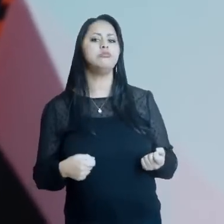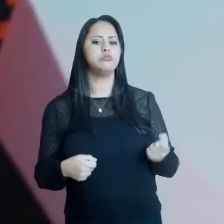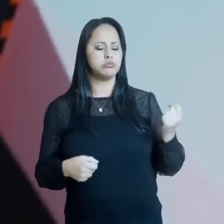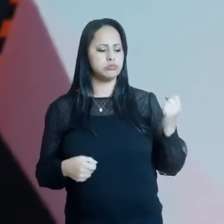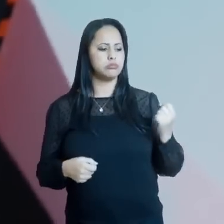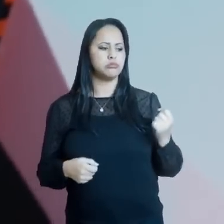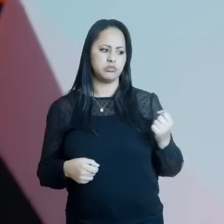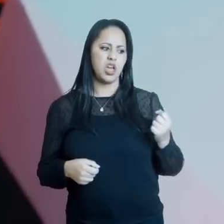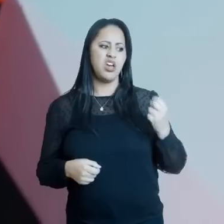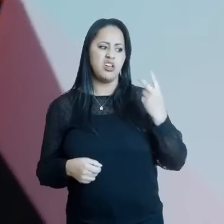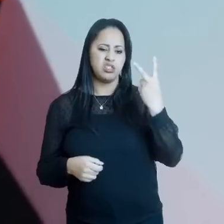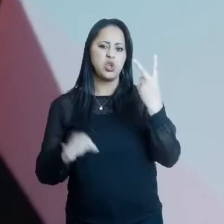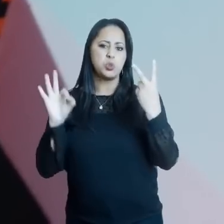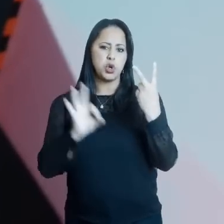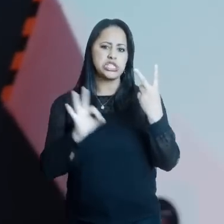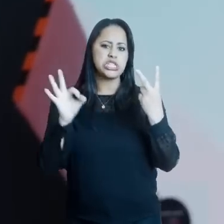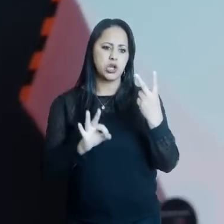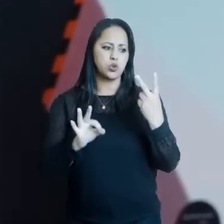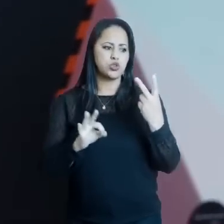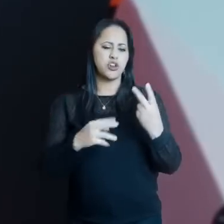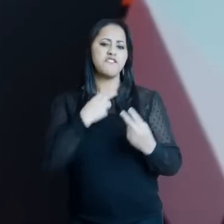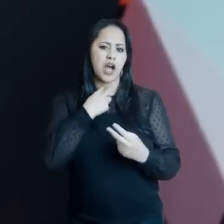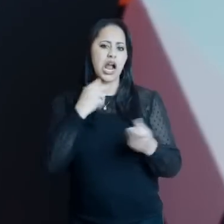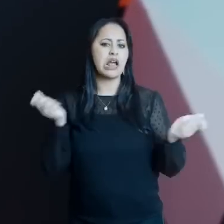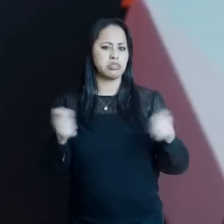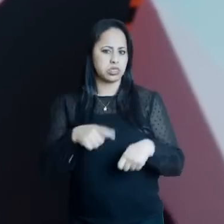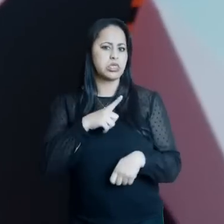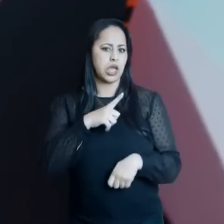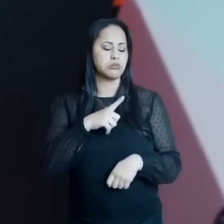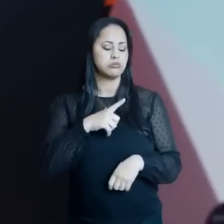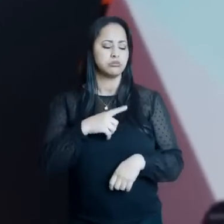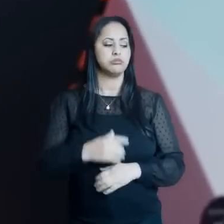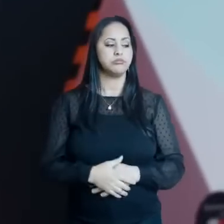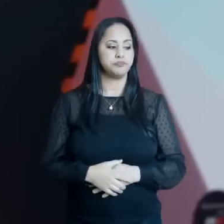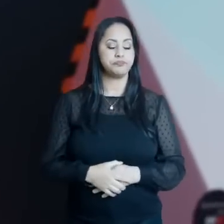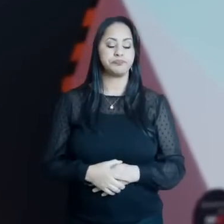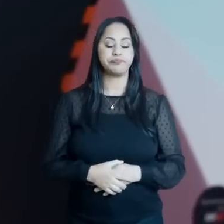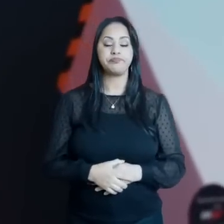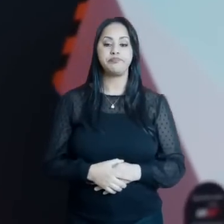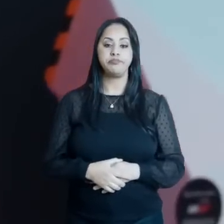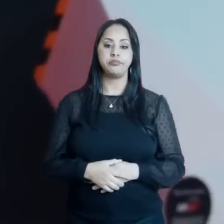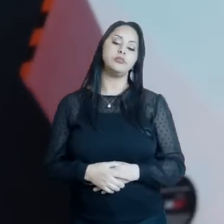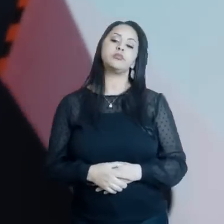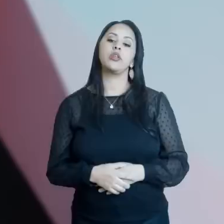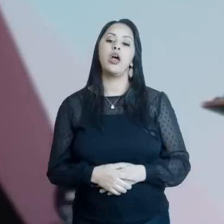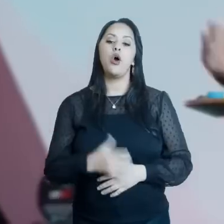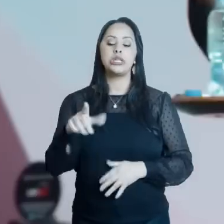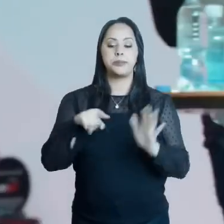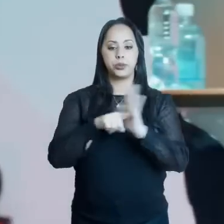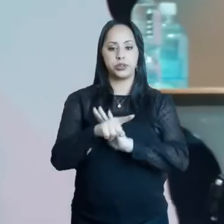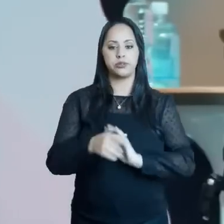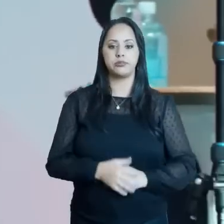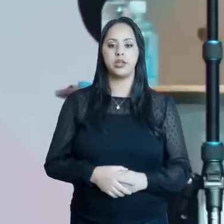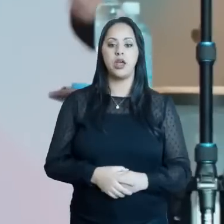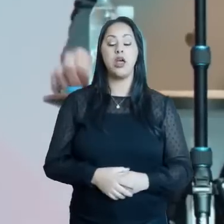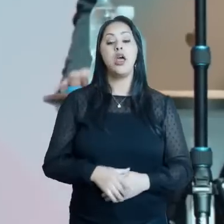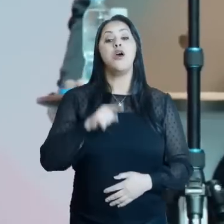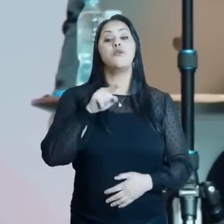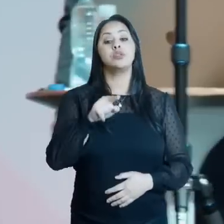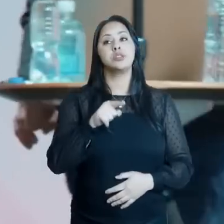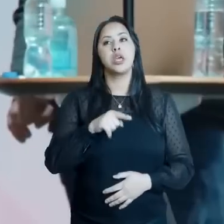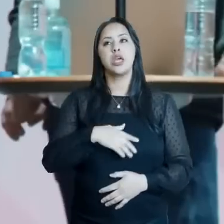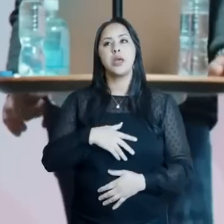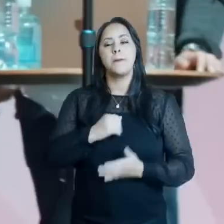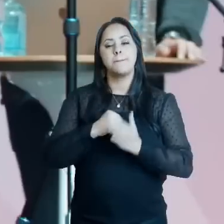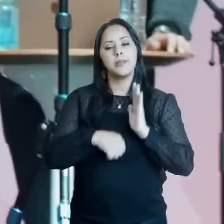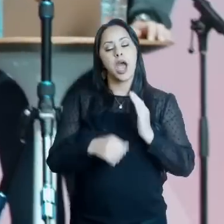vagas. Tem 2% das vagas. Pouco, tá? Rafael Baterias Litoral. Kaiser, você tem me levado a